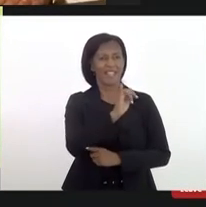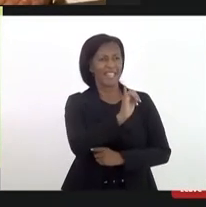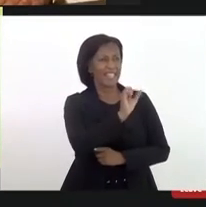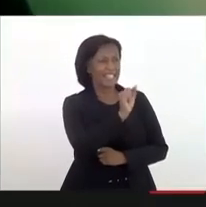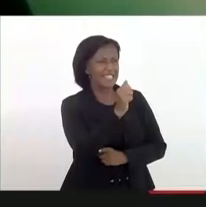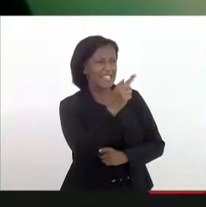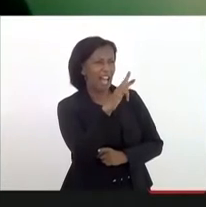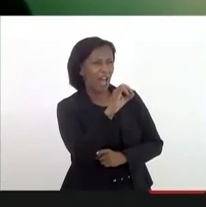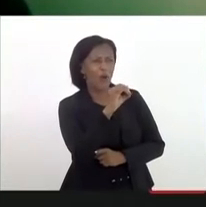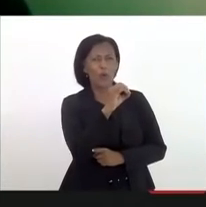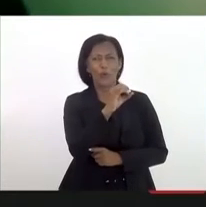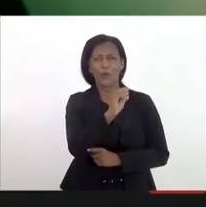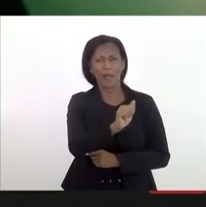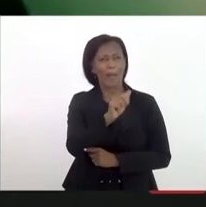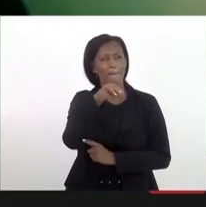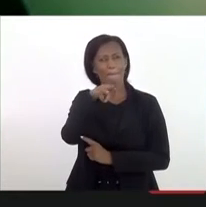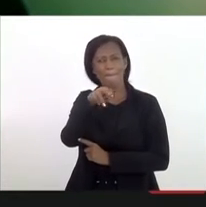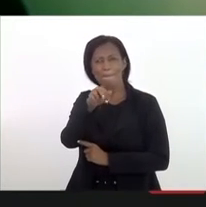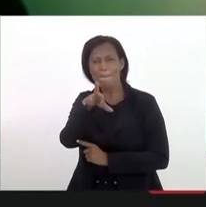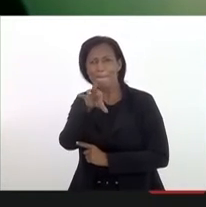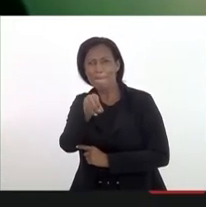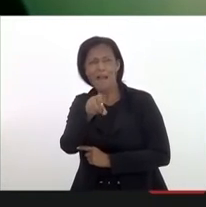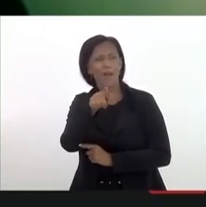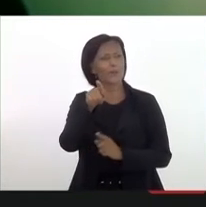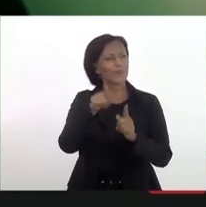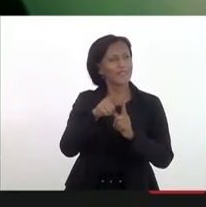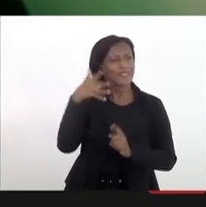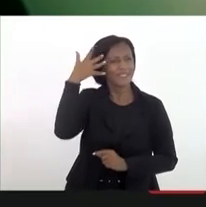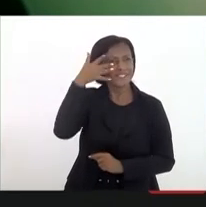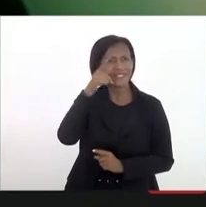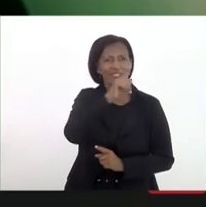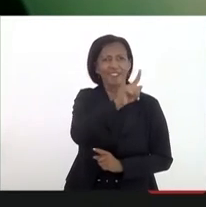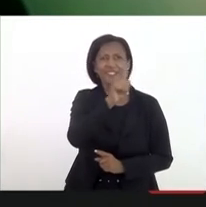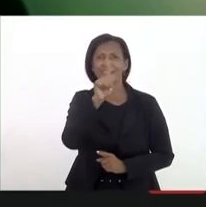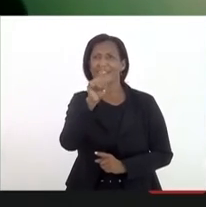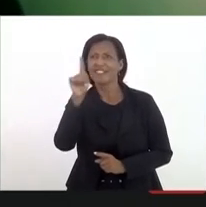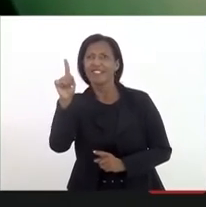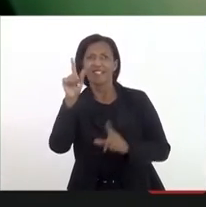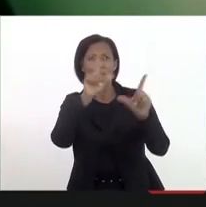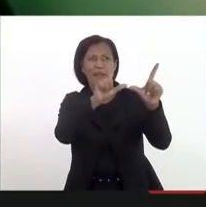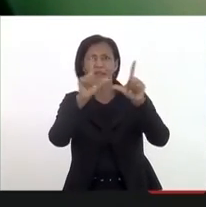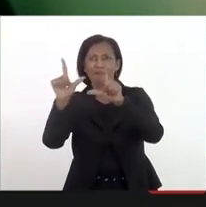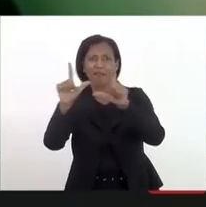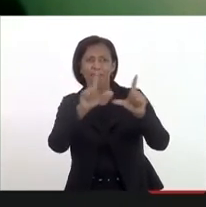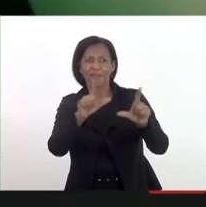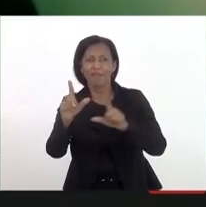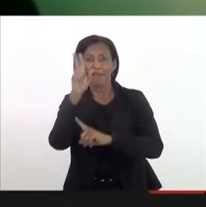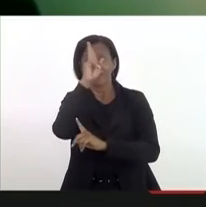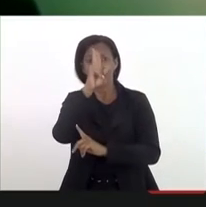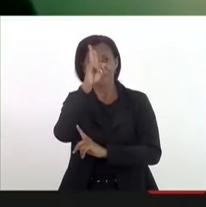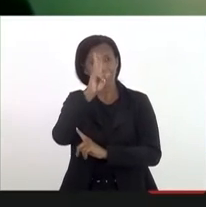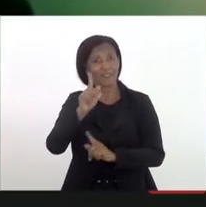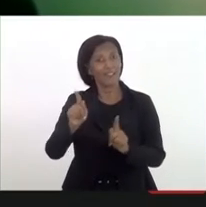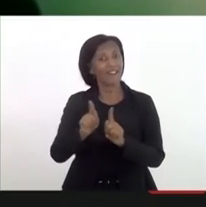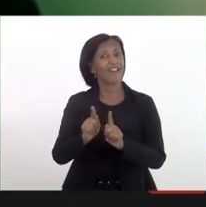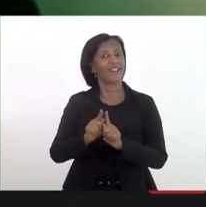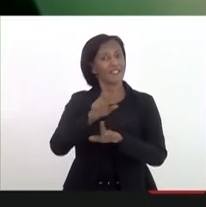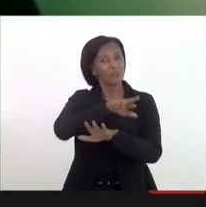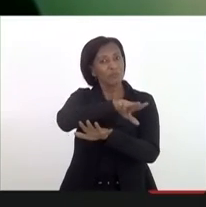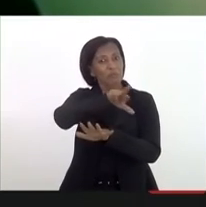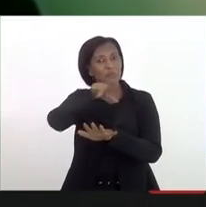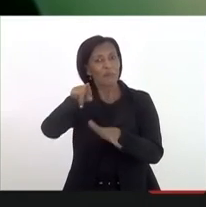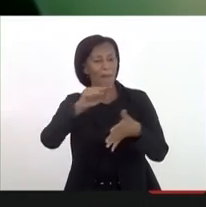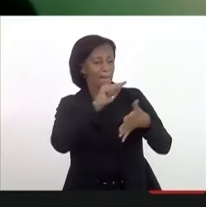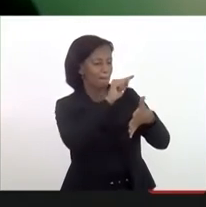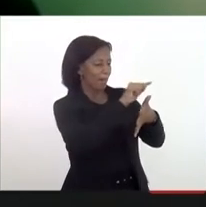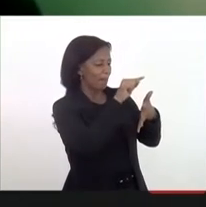Isaura, o Marco Abreu estão aí no fórum também e vão lembrar muito bem de diversos